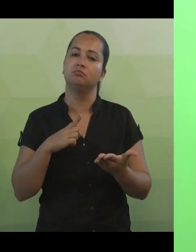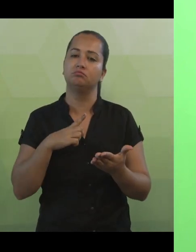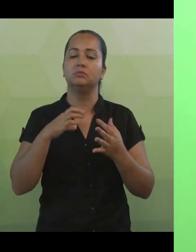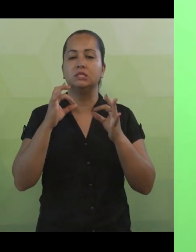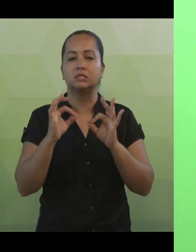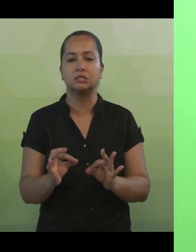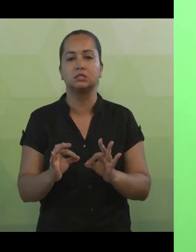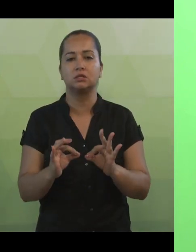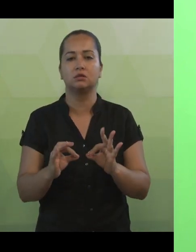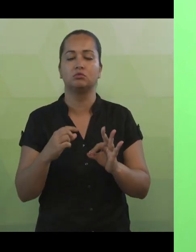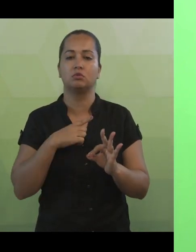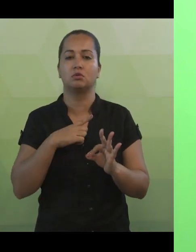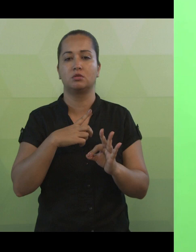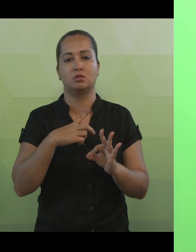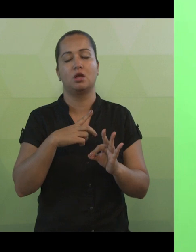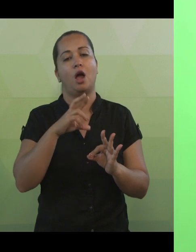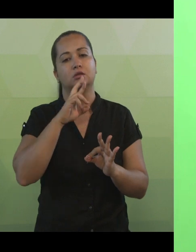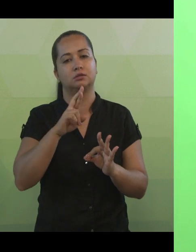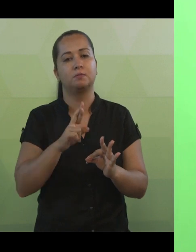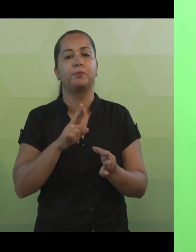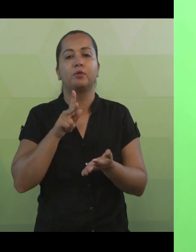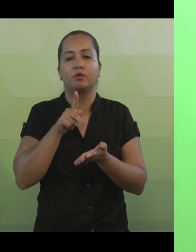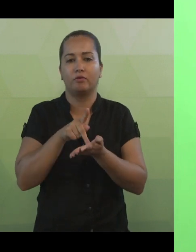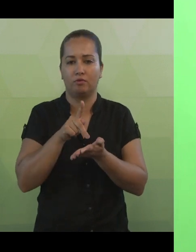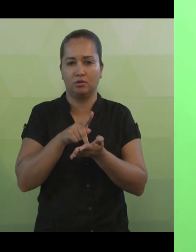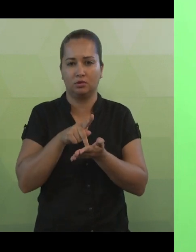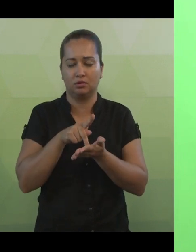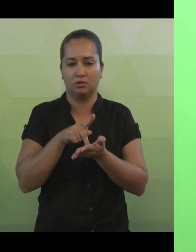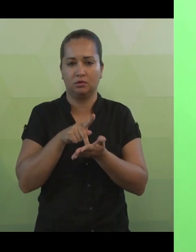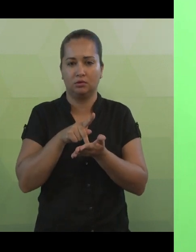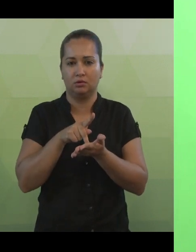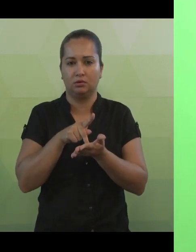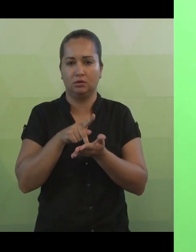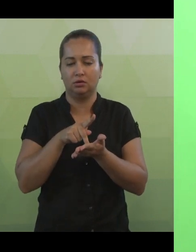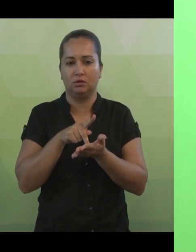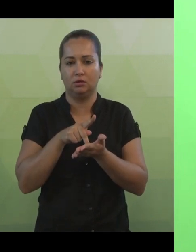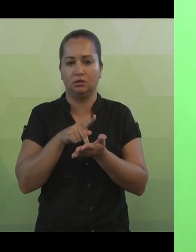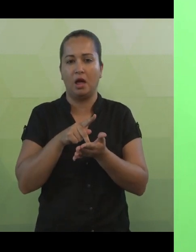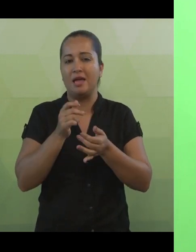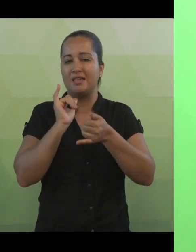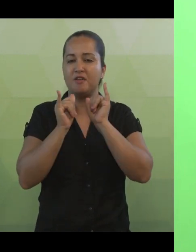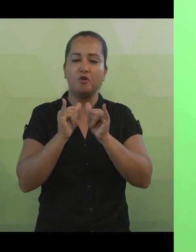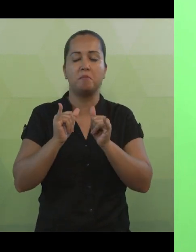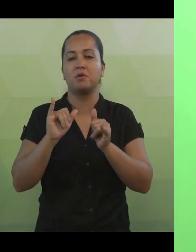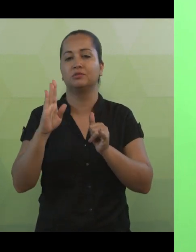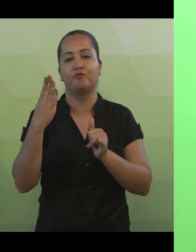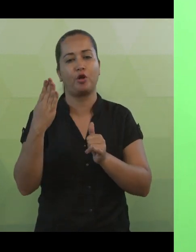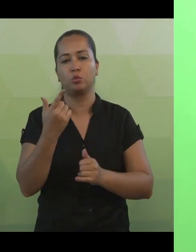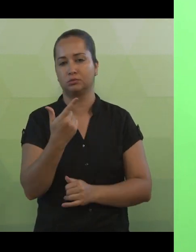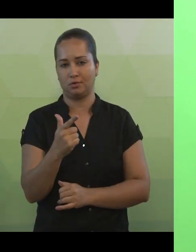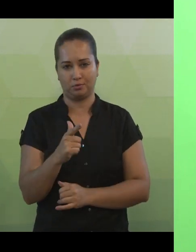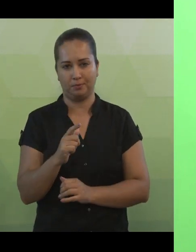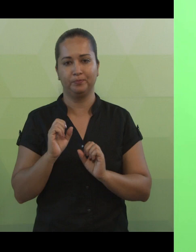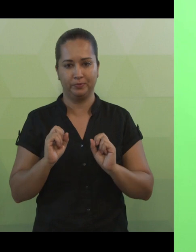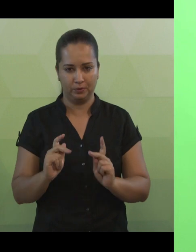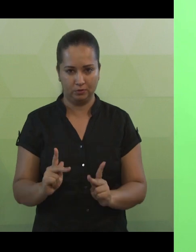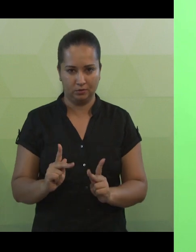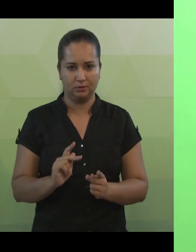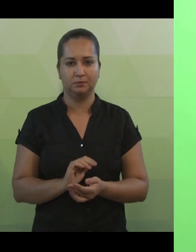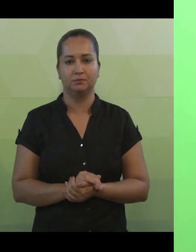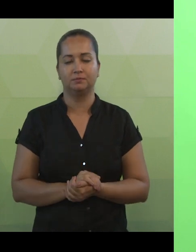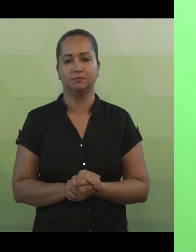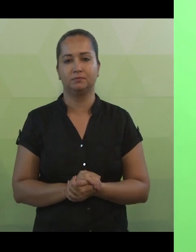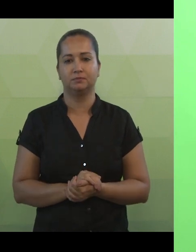eles sejam verdadeiros, eles não aceitem informações inadequadas, informações que não sejam corretas, ok?